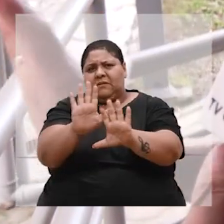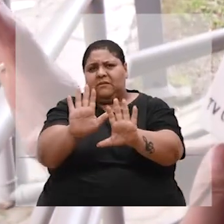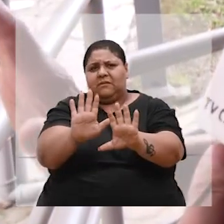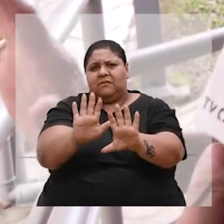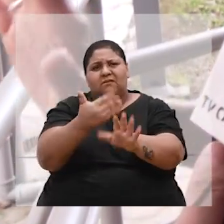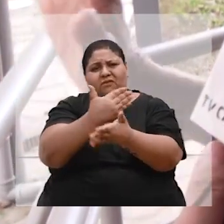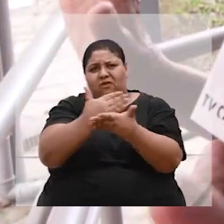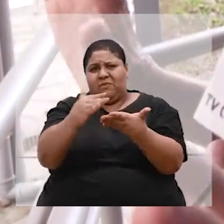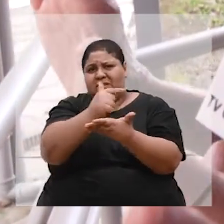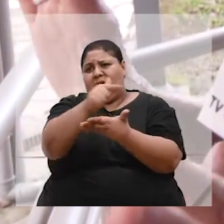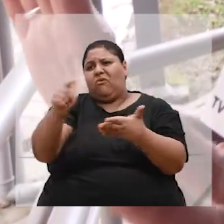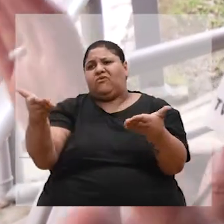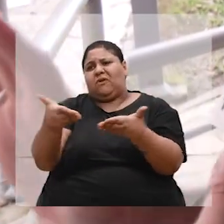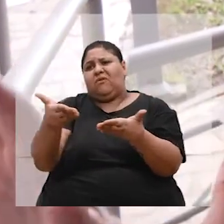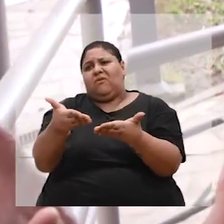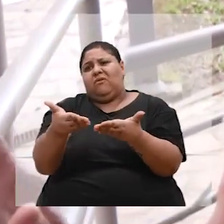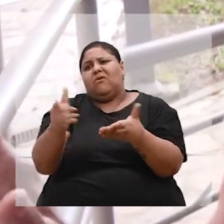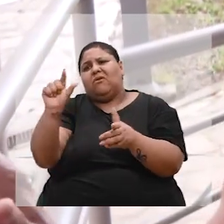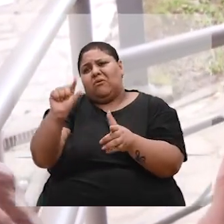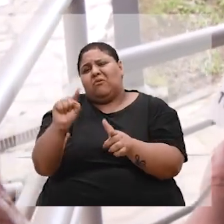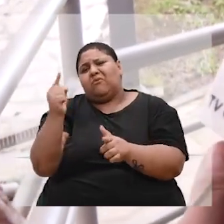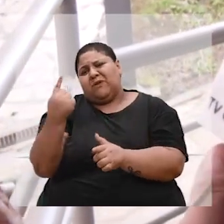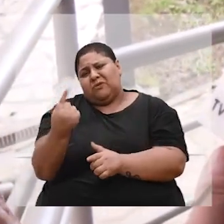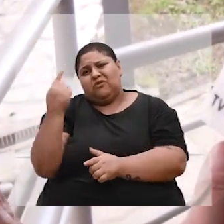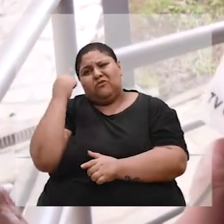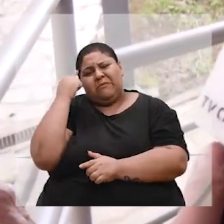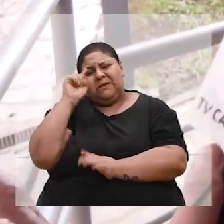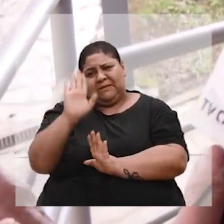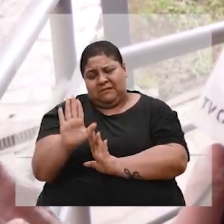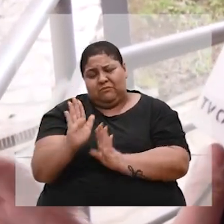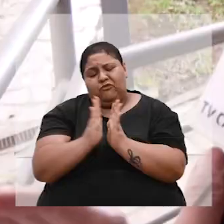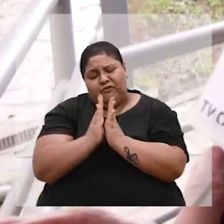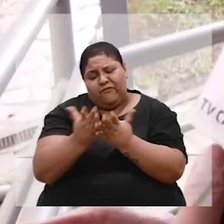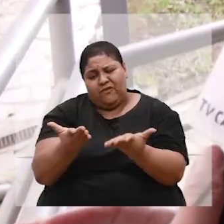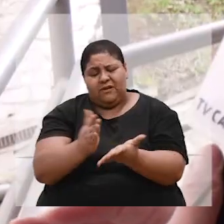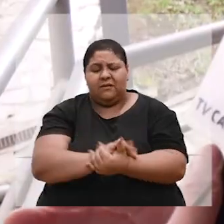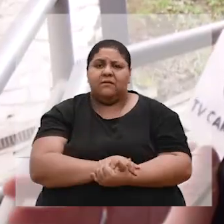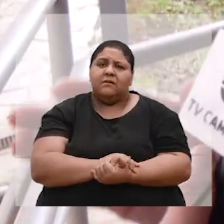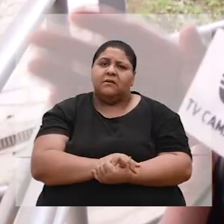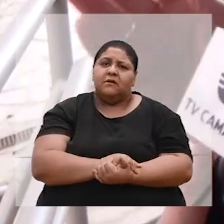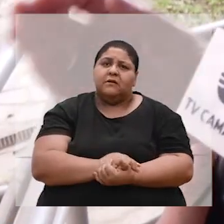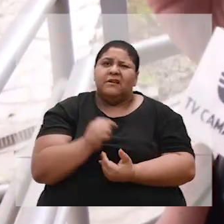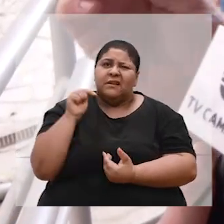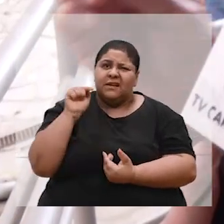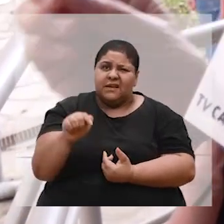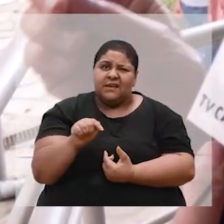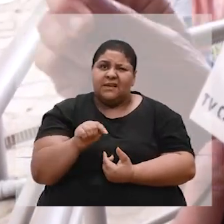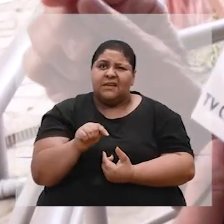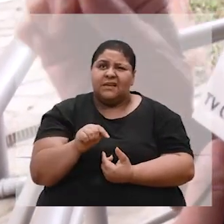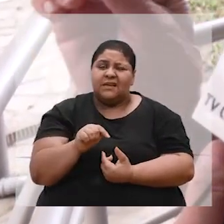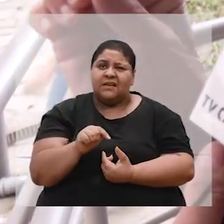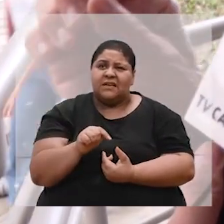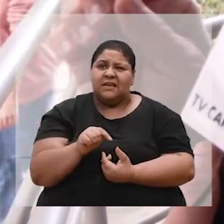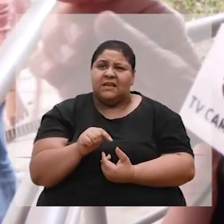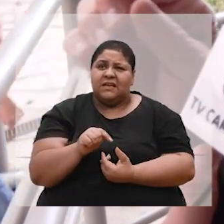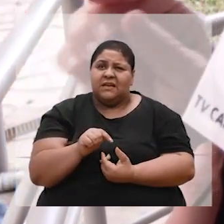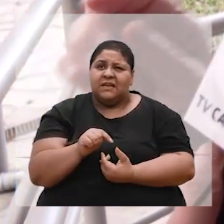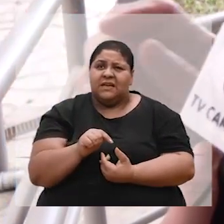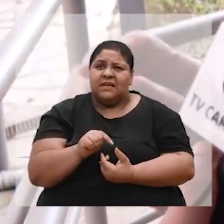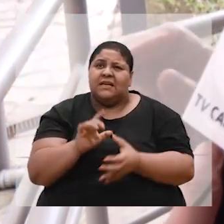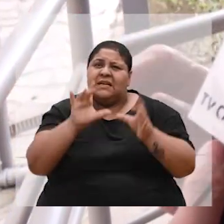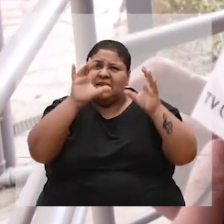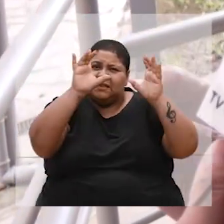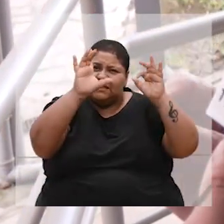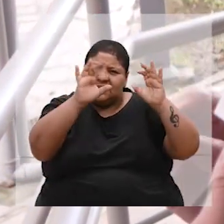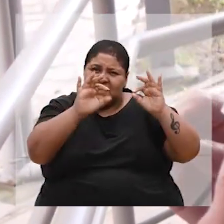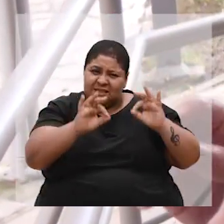pausa. Espera aí, não vai começar outro agora. Dá um minuto para a gente pensar. Esses pequenos espaços que a gente tem de